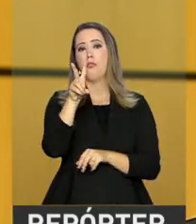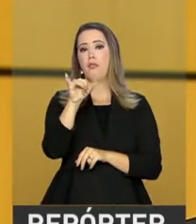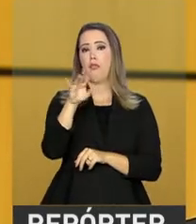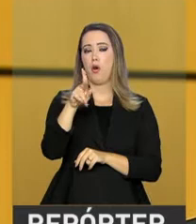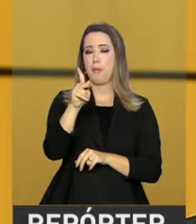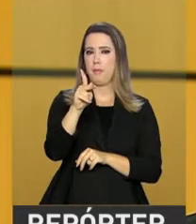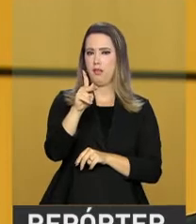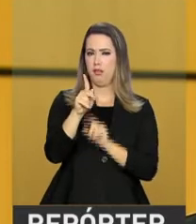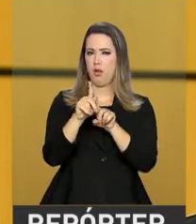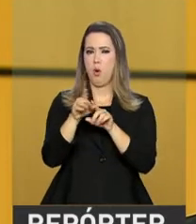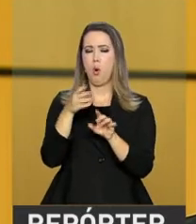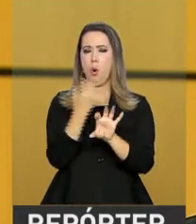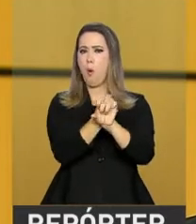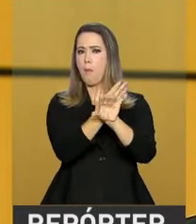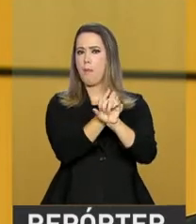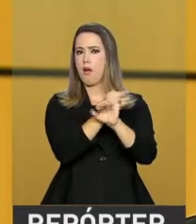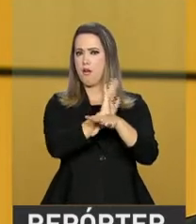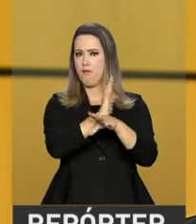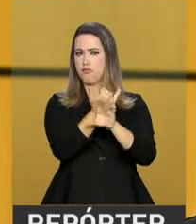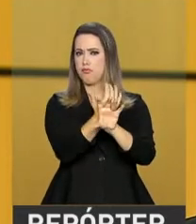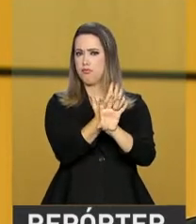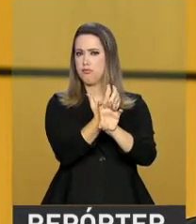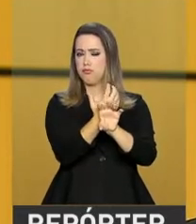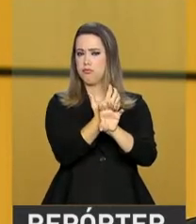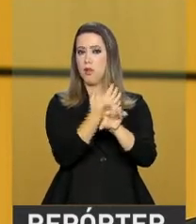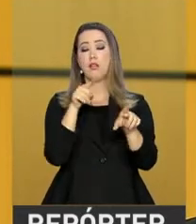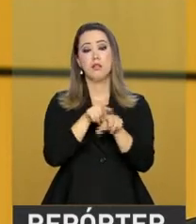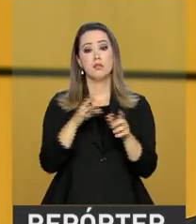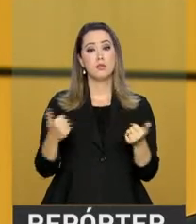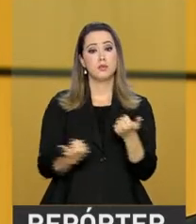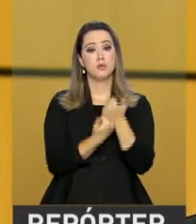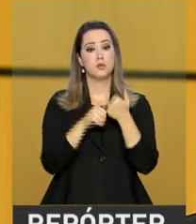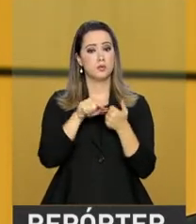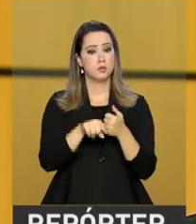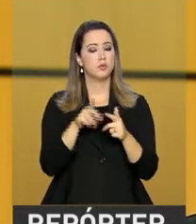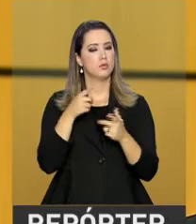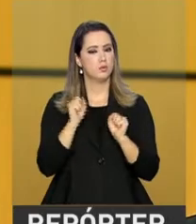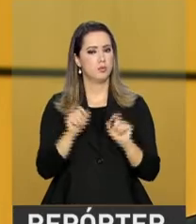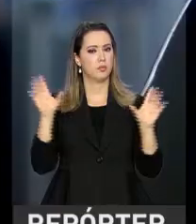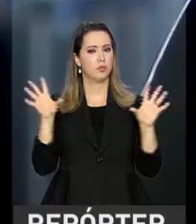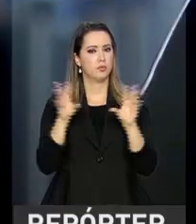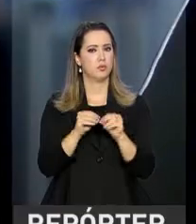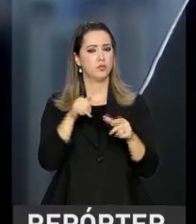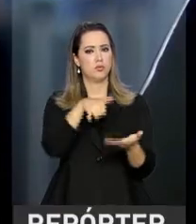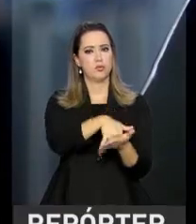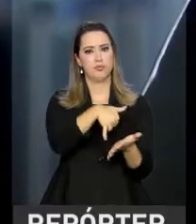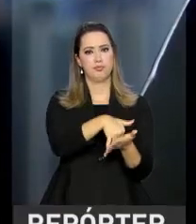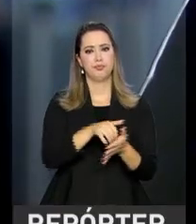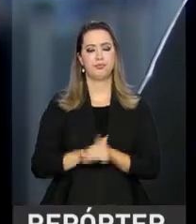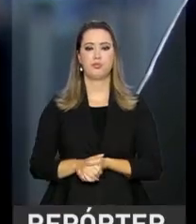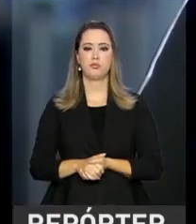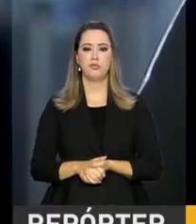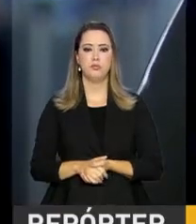tipo de mensagem é essa substituição acaba justificando o desligamento do telefone fixo mas não foi só o número